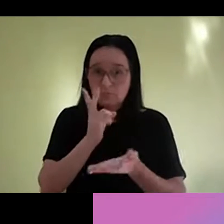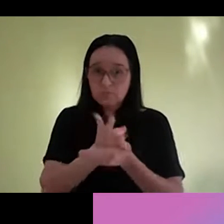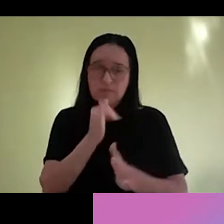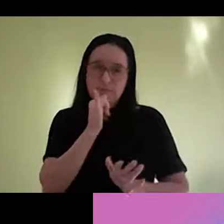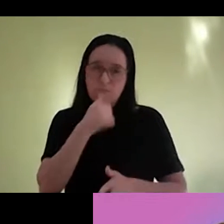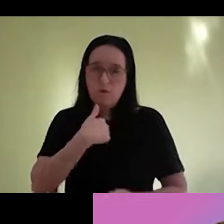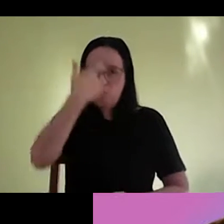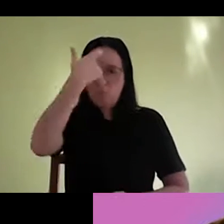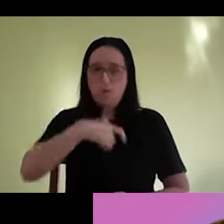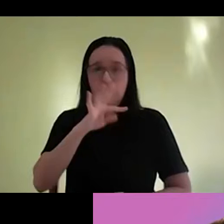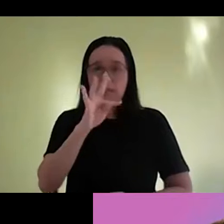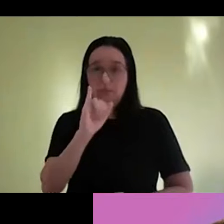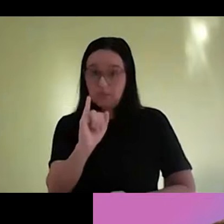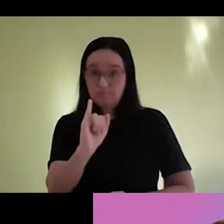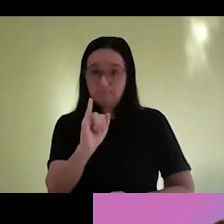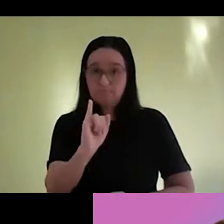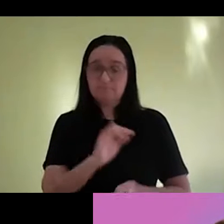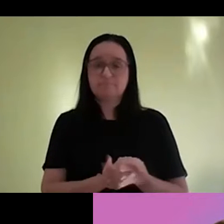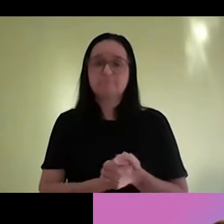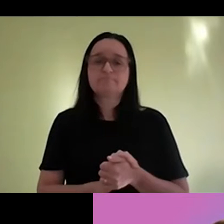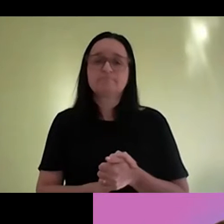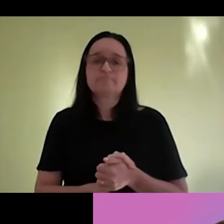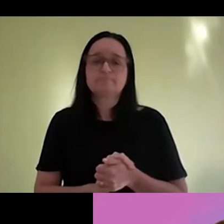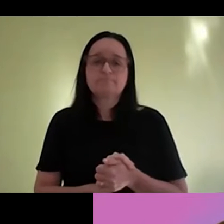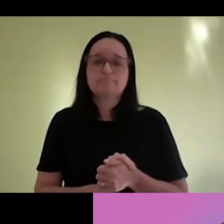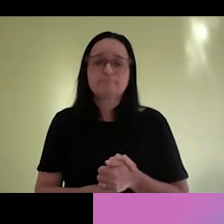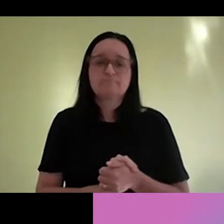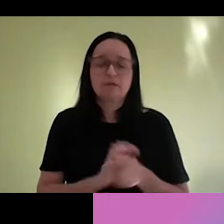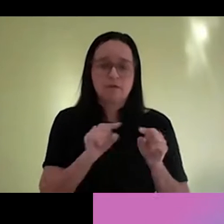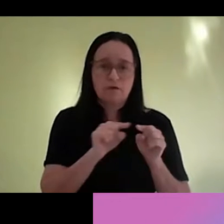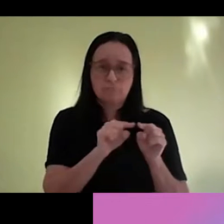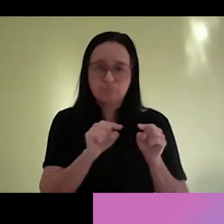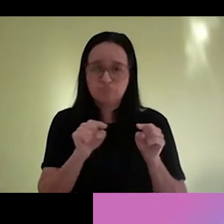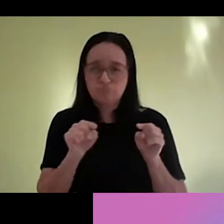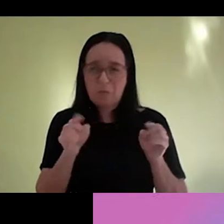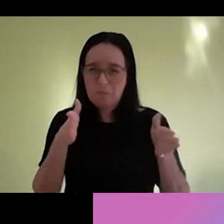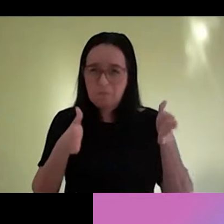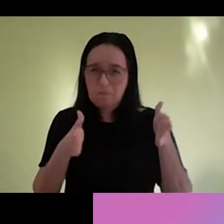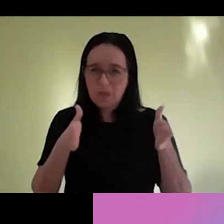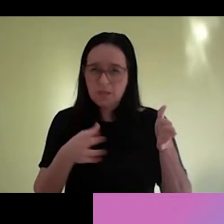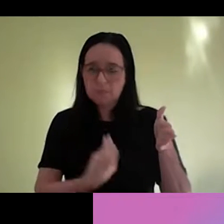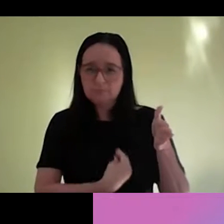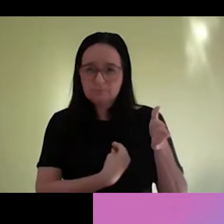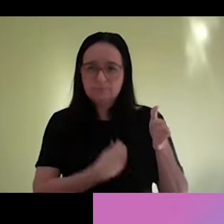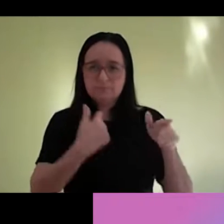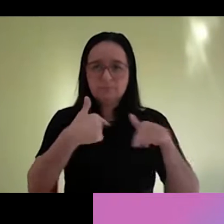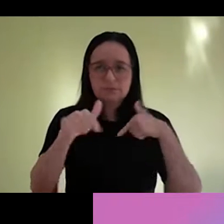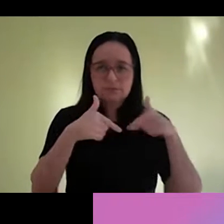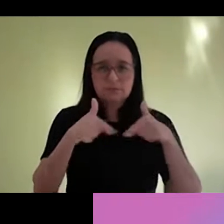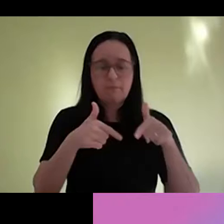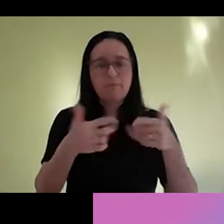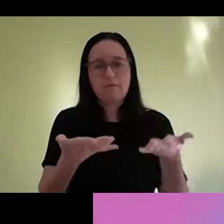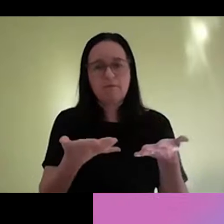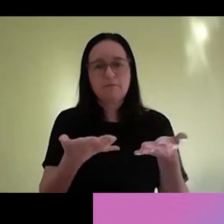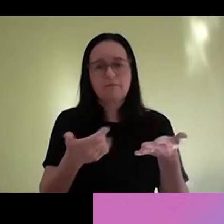tá bem? Eu fiquei, durante um bom período da minha vida, trabalhando como cliente, eu era